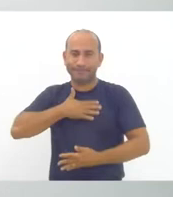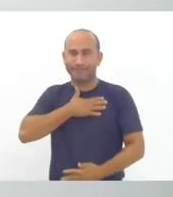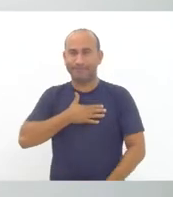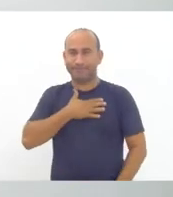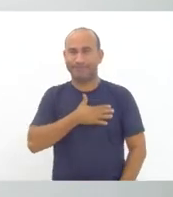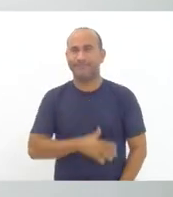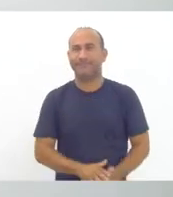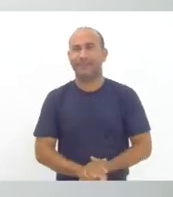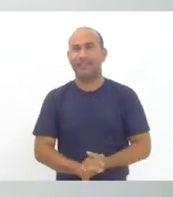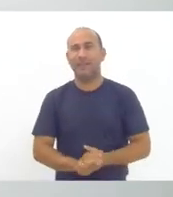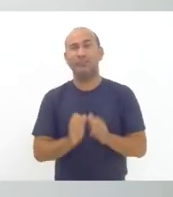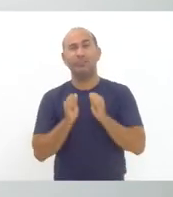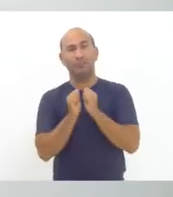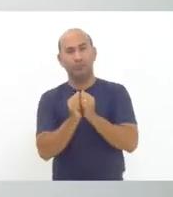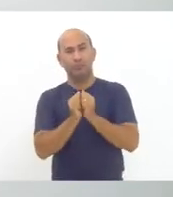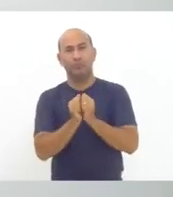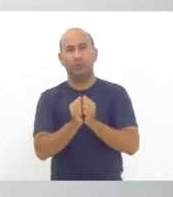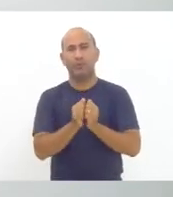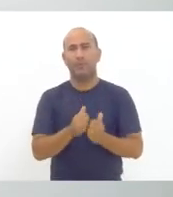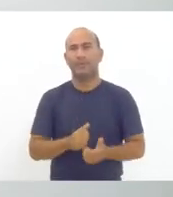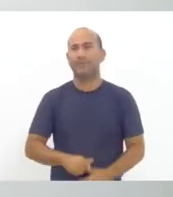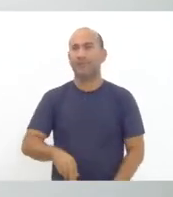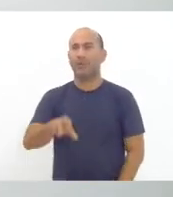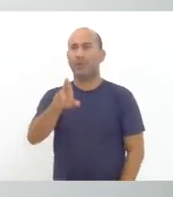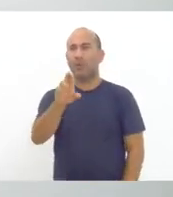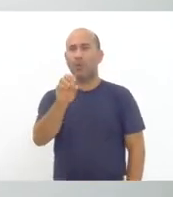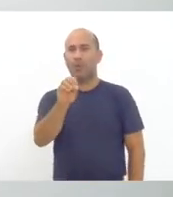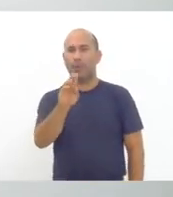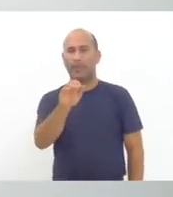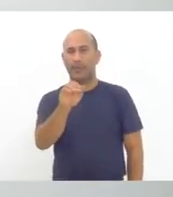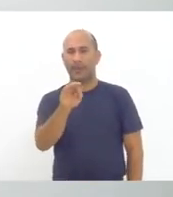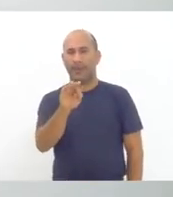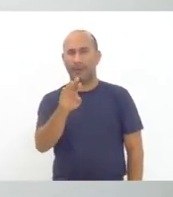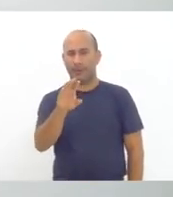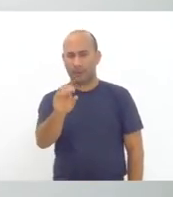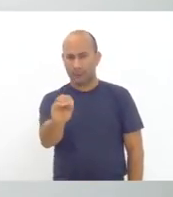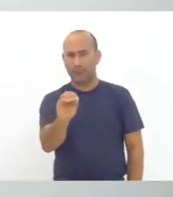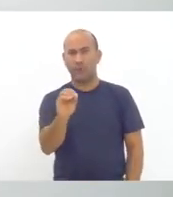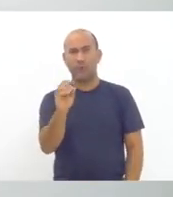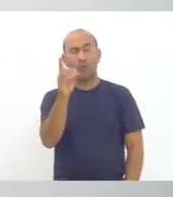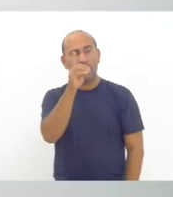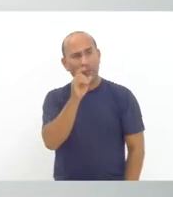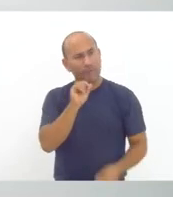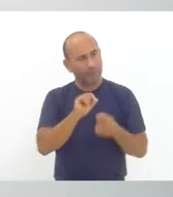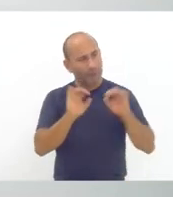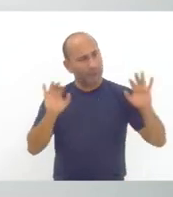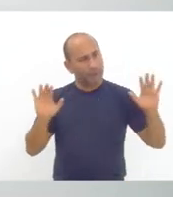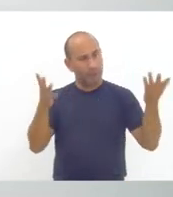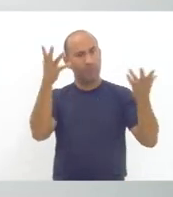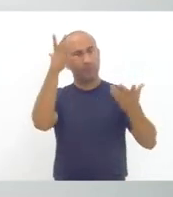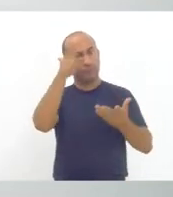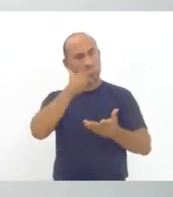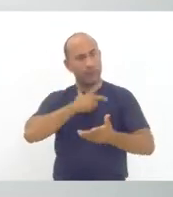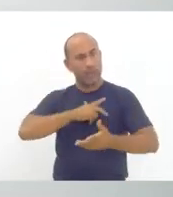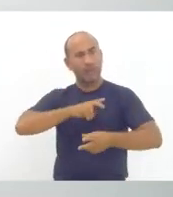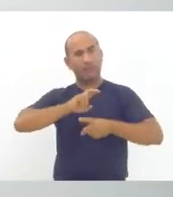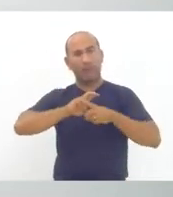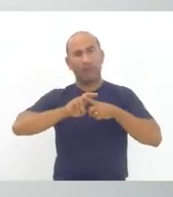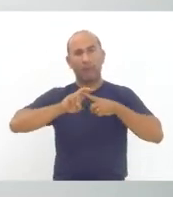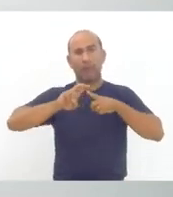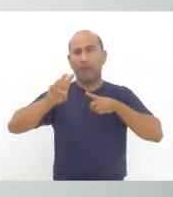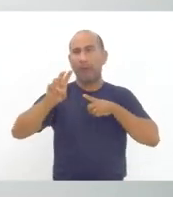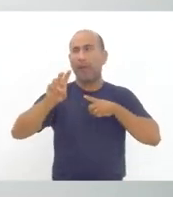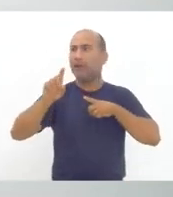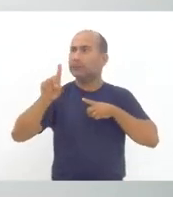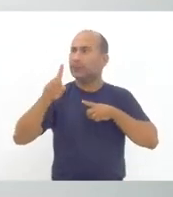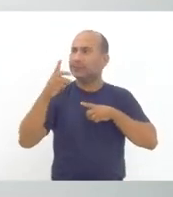e através do meu Roberto Cury presidente da sarca aqui no domingo fez uma festa bonita lá no trem do Corcovado 138